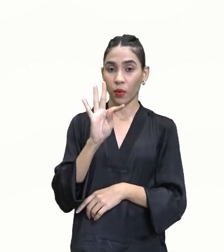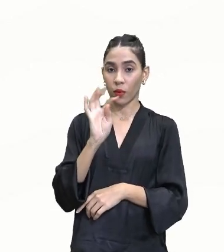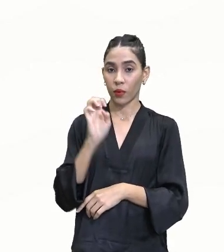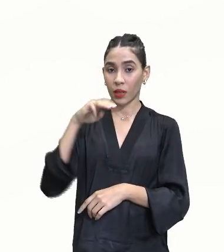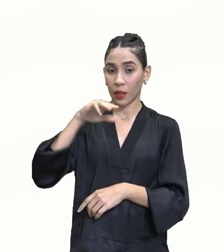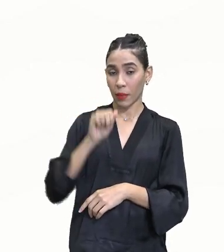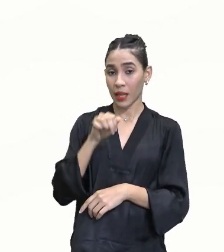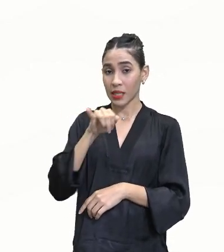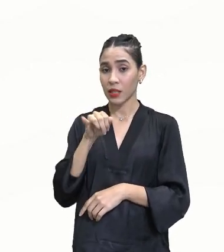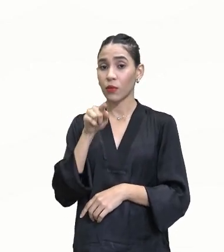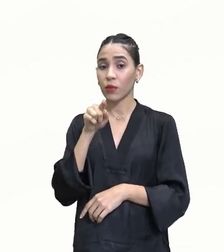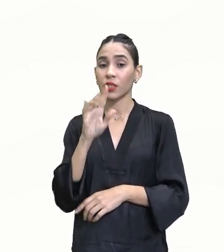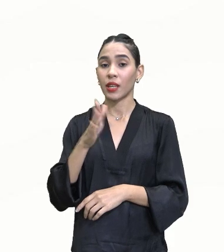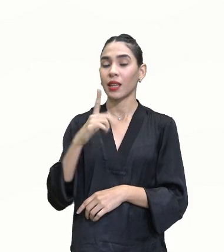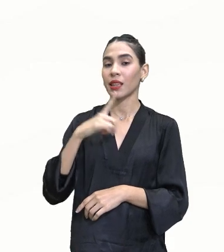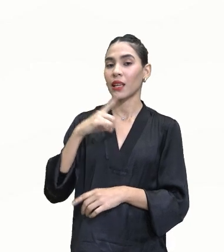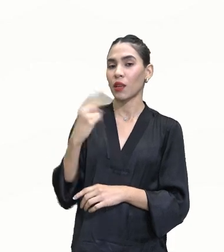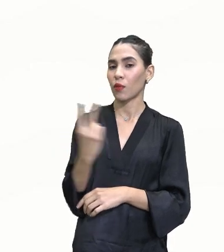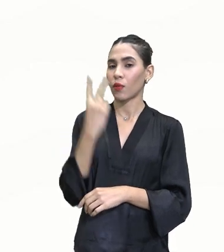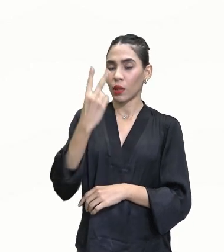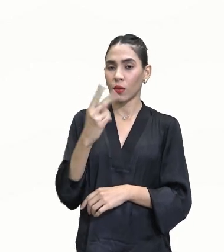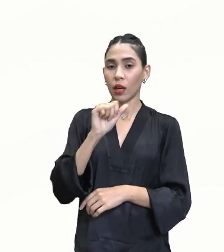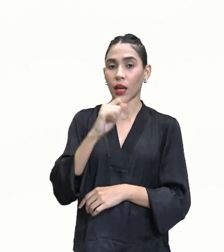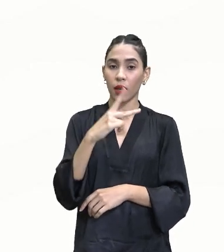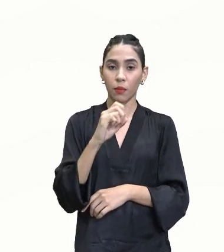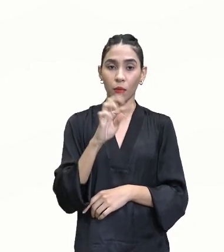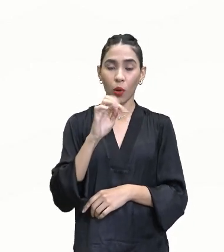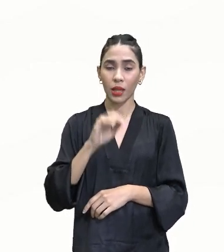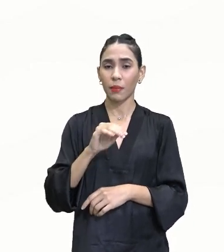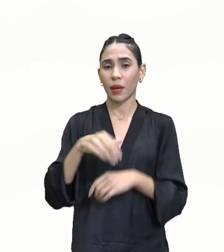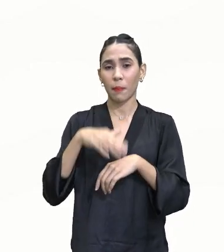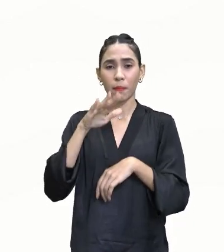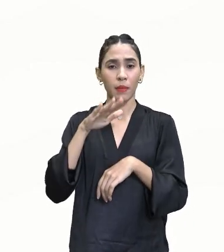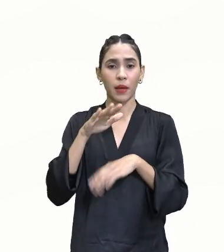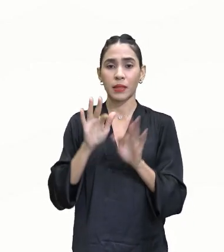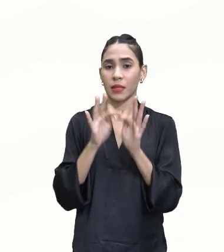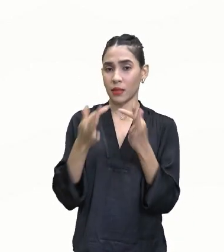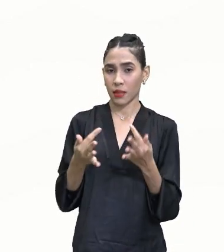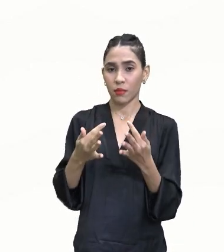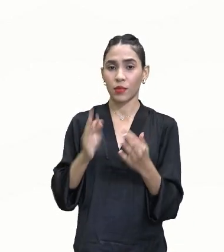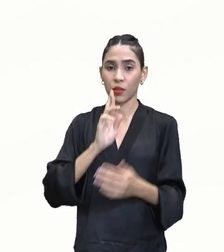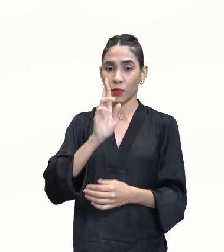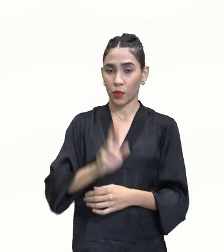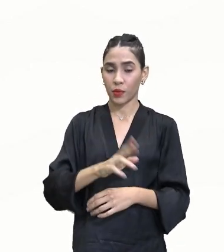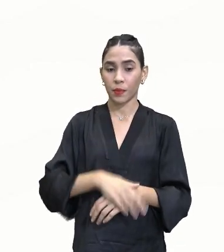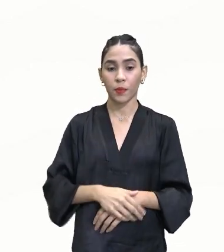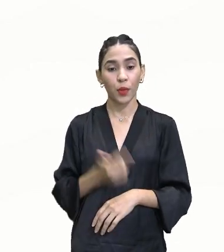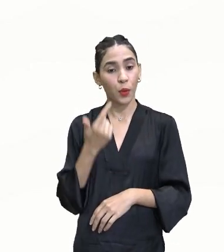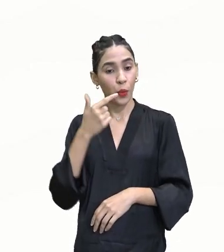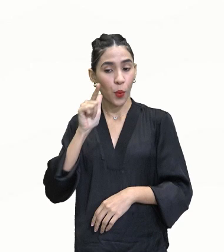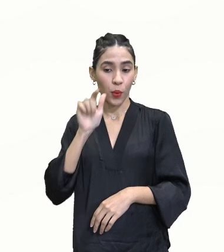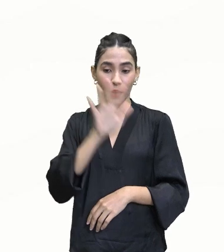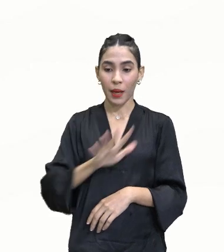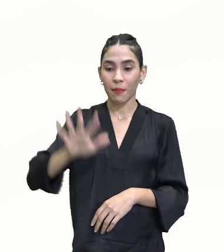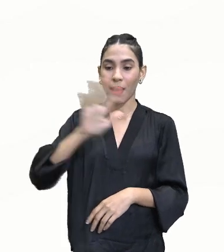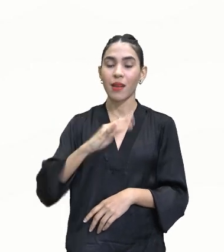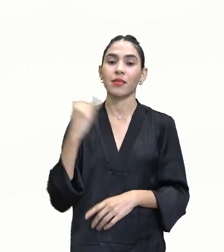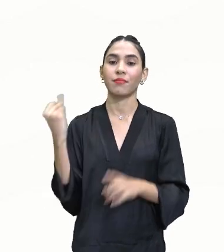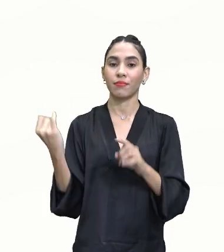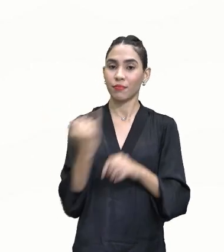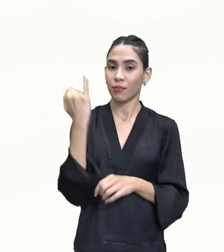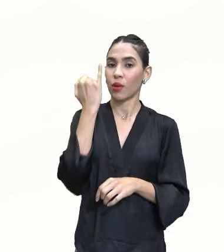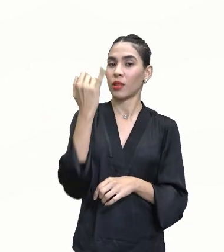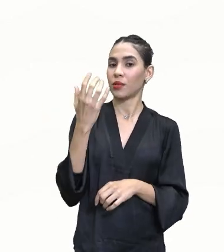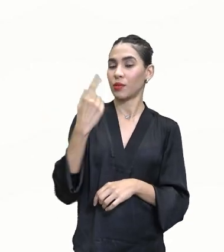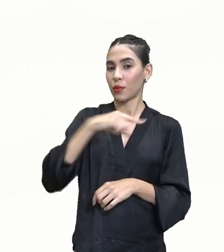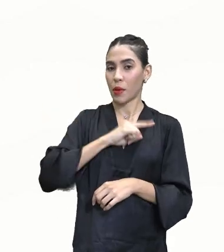você já tem o valor do apótema, fica mais simples o resultado, ok? Uma outra figura também muito importante que